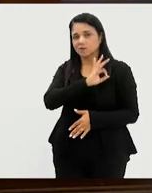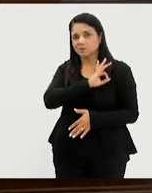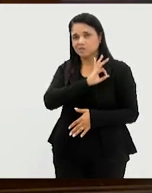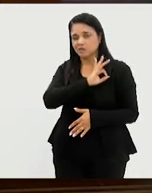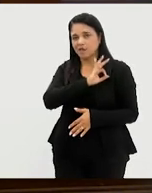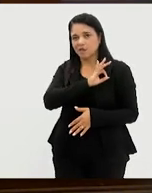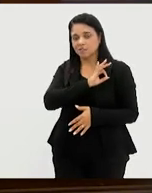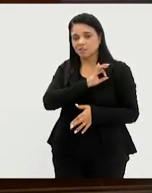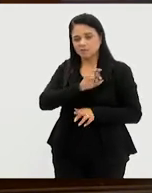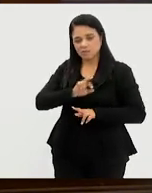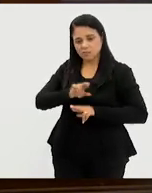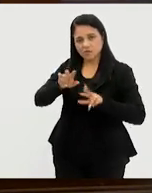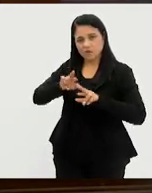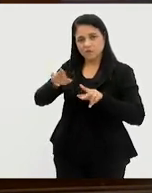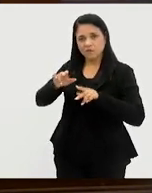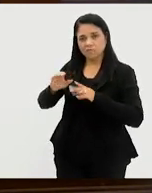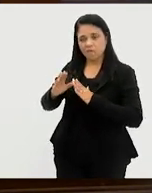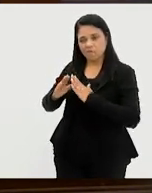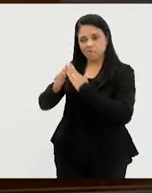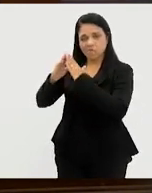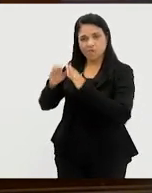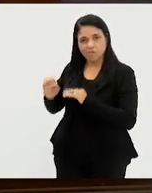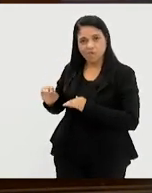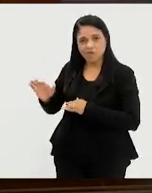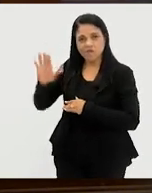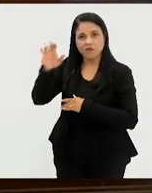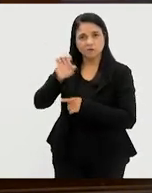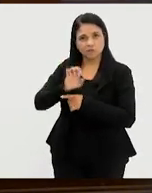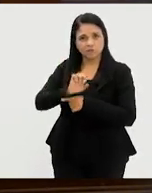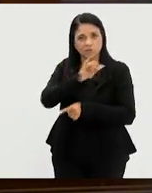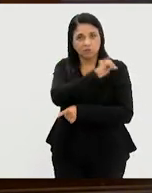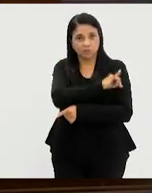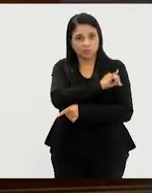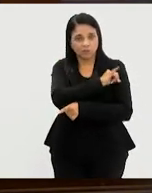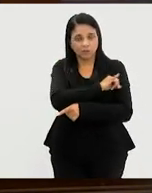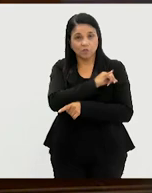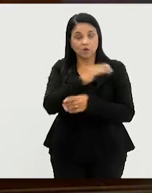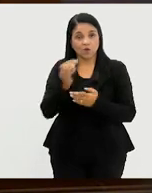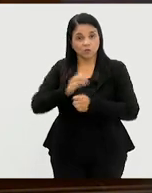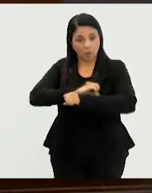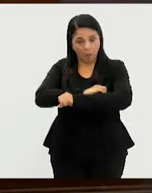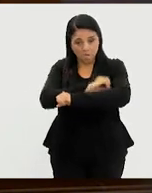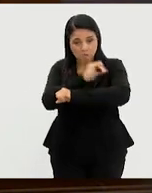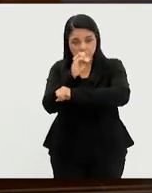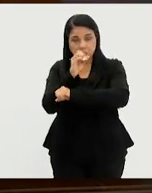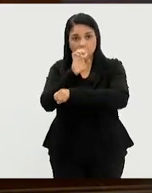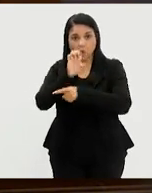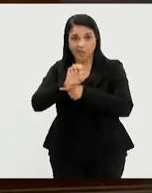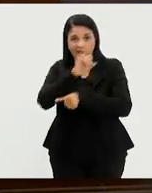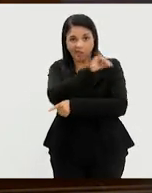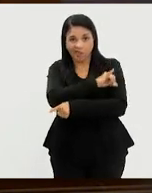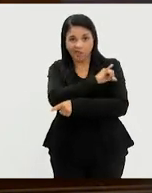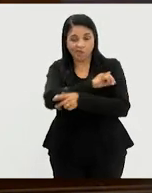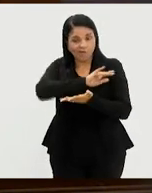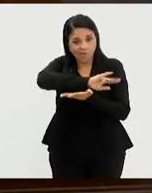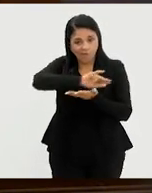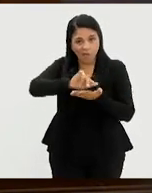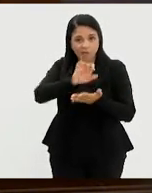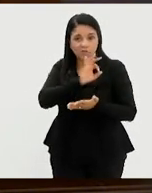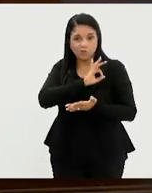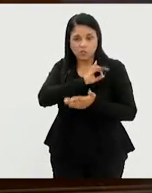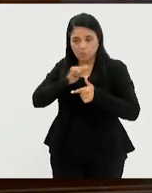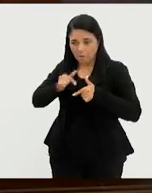diferentes favelas do Estado do Rio de Janeiro o Rio de Janeiro Amanheceu com várias operações policiais no complexo da